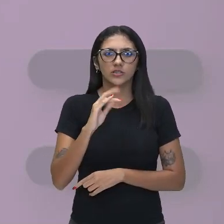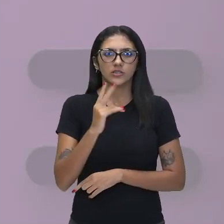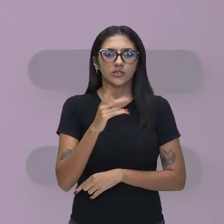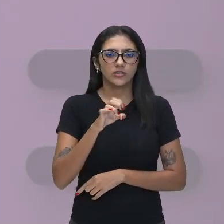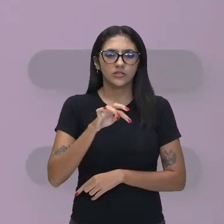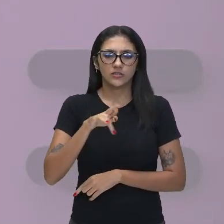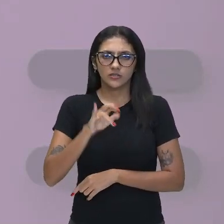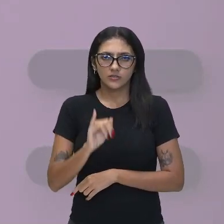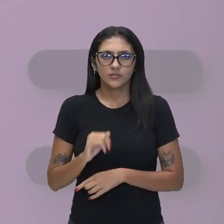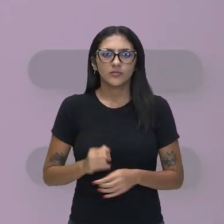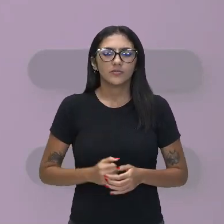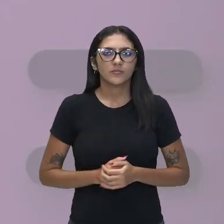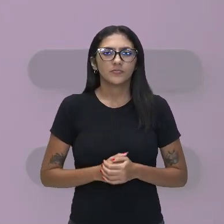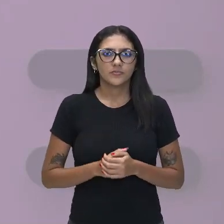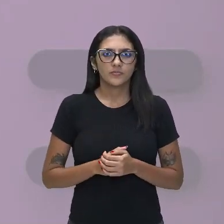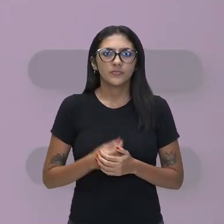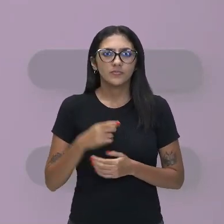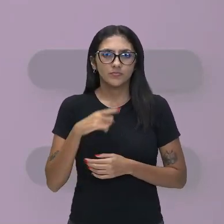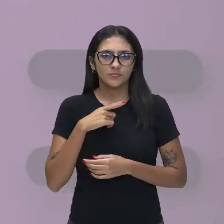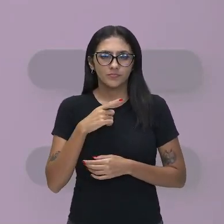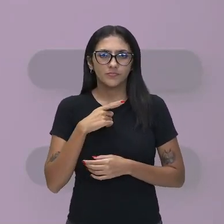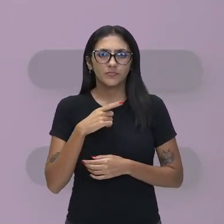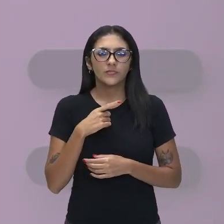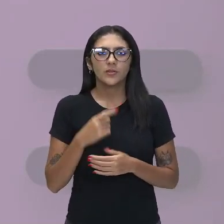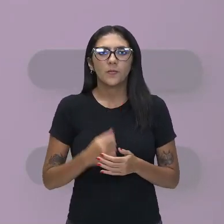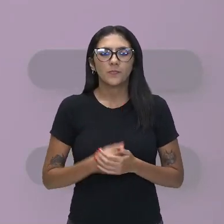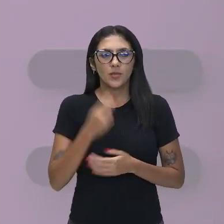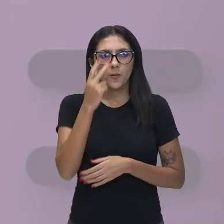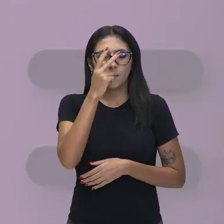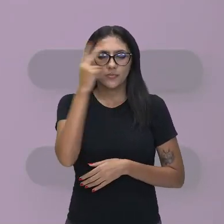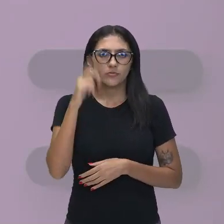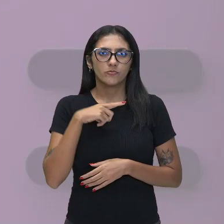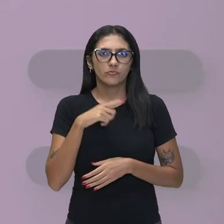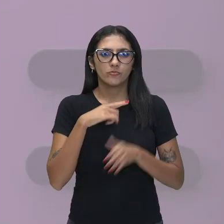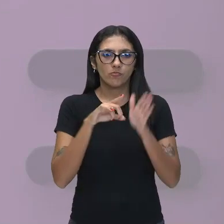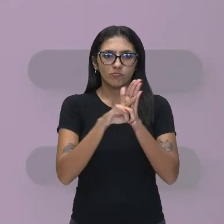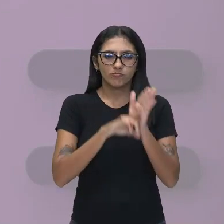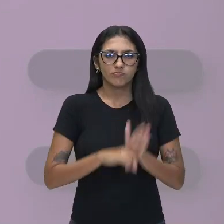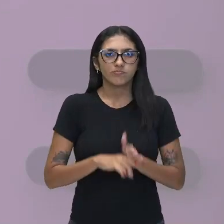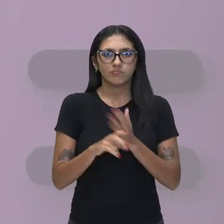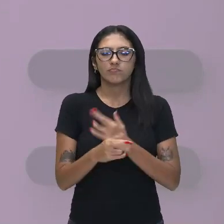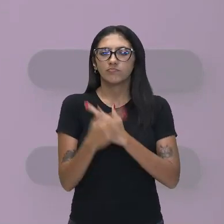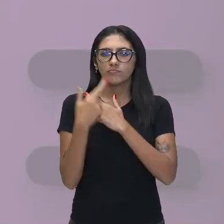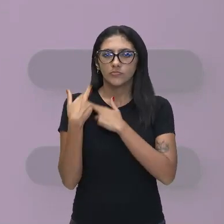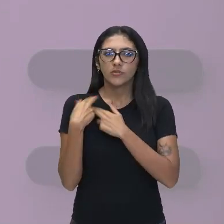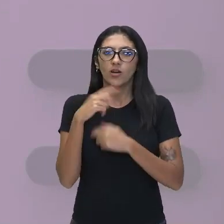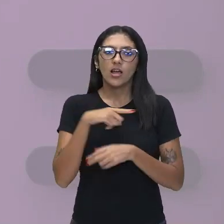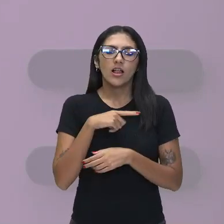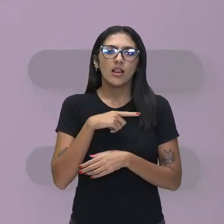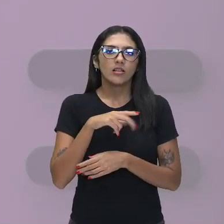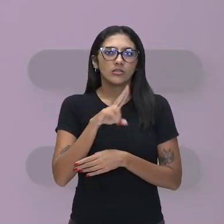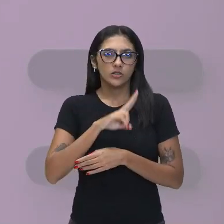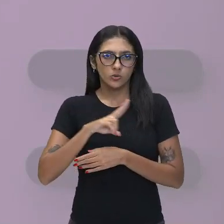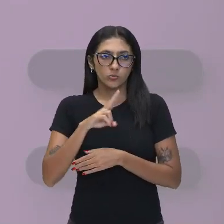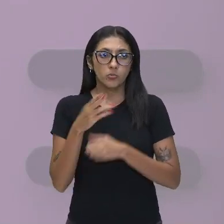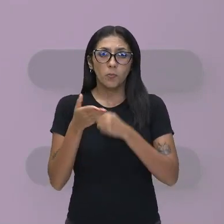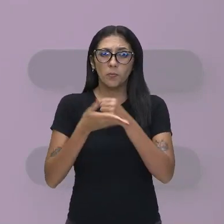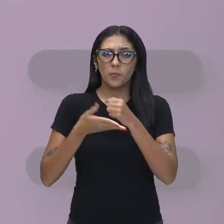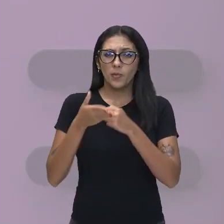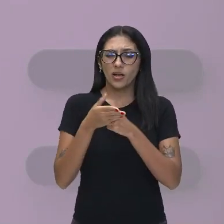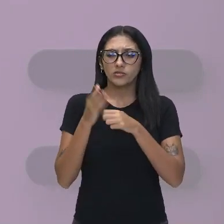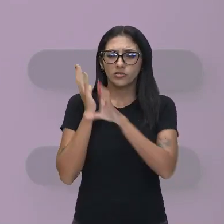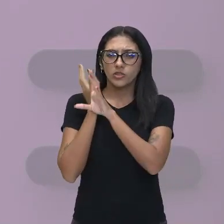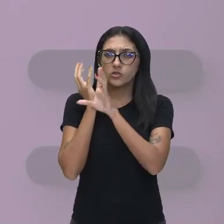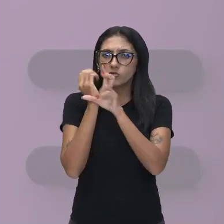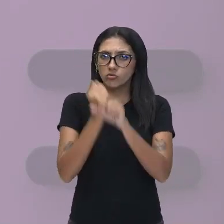seu descobridor, né, ou quem estudou ali, ela utiliza como base os cálculos